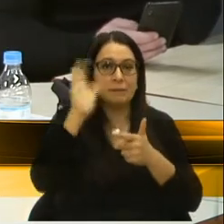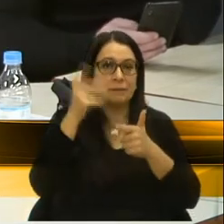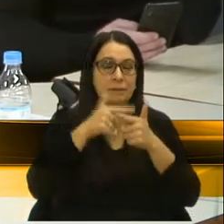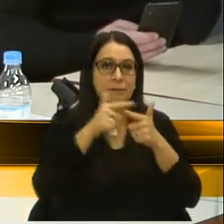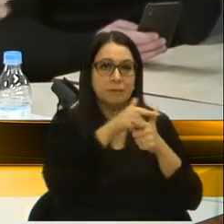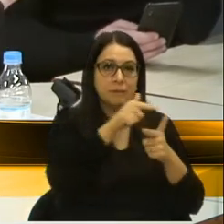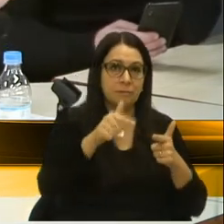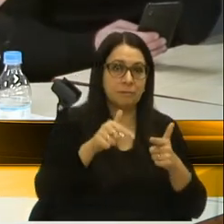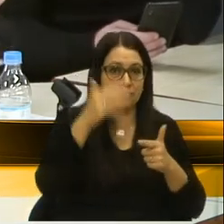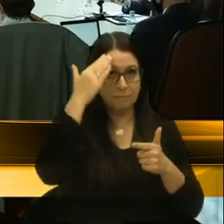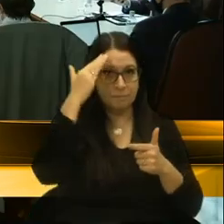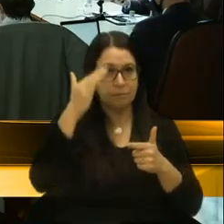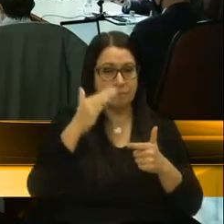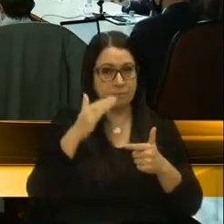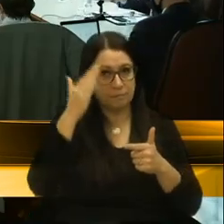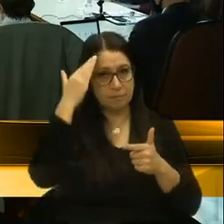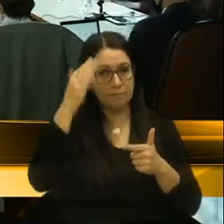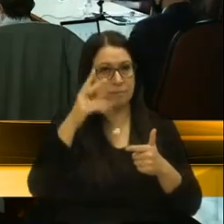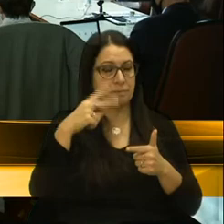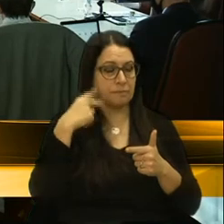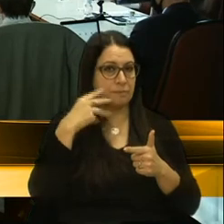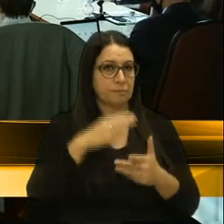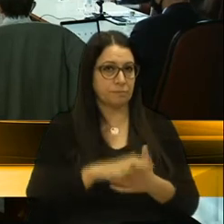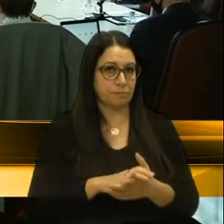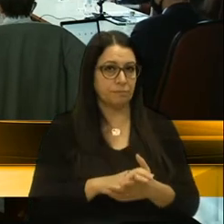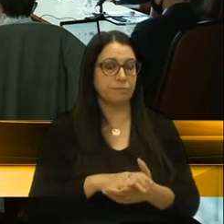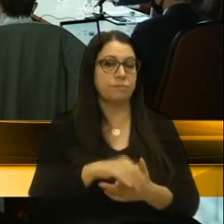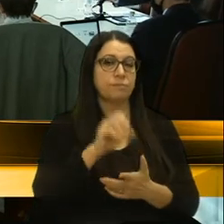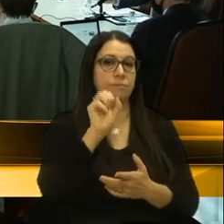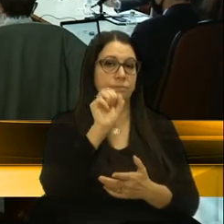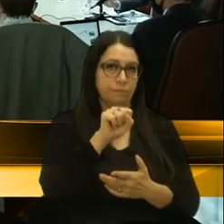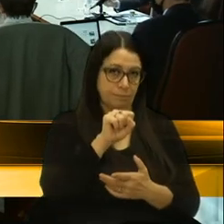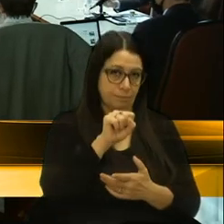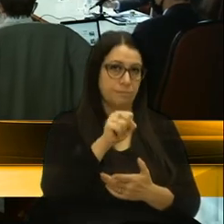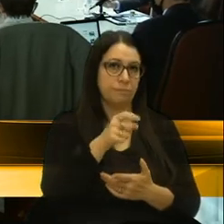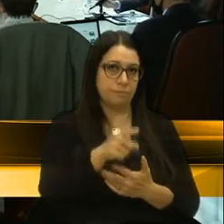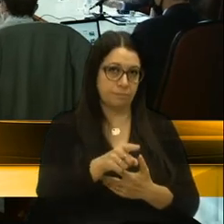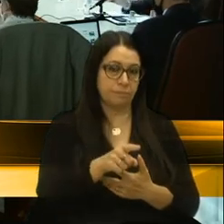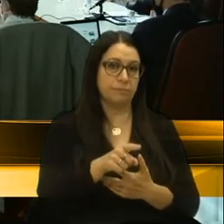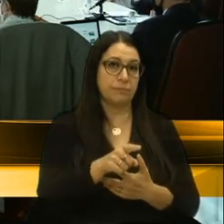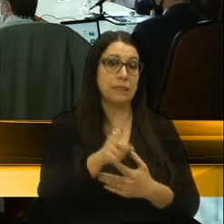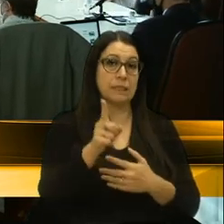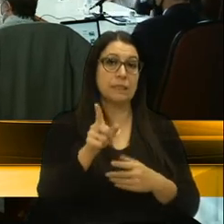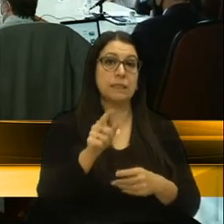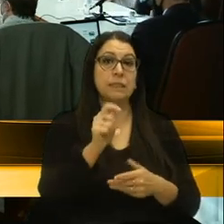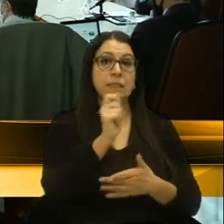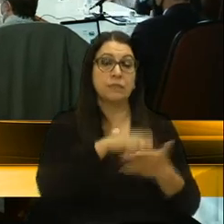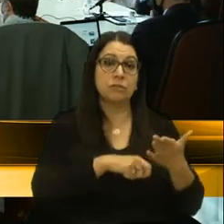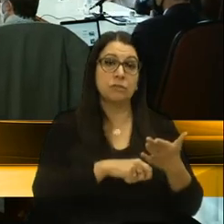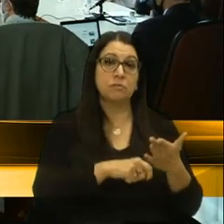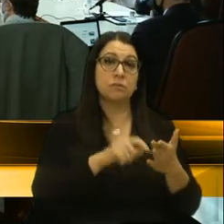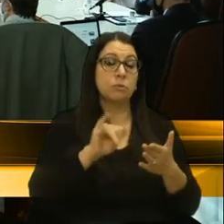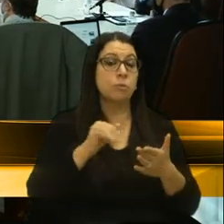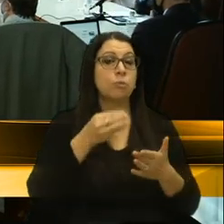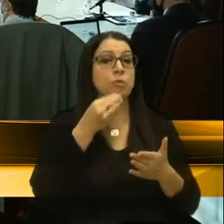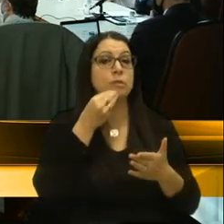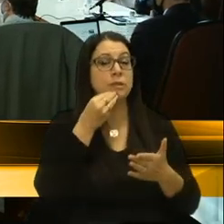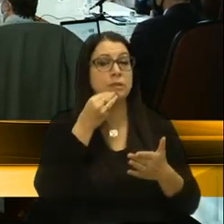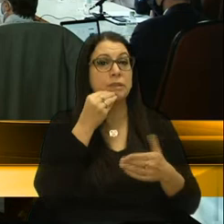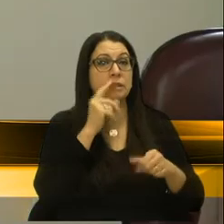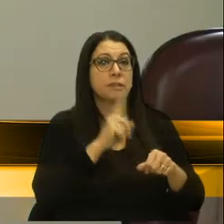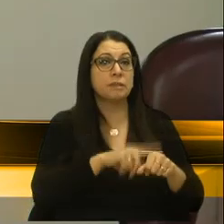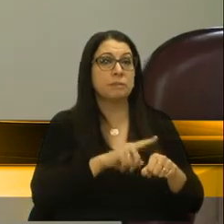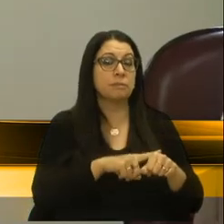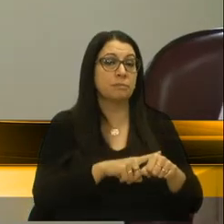muito obrigado. Obrigada, vereador. Sim, a gente, essa indicação seria uma oportunidade para esse momento, mas